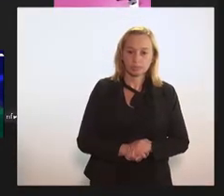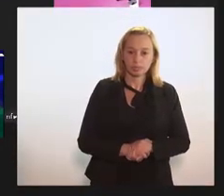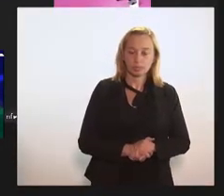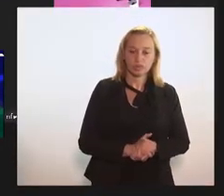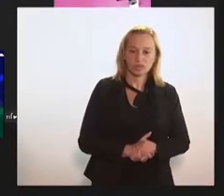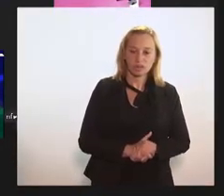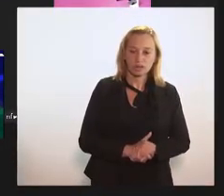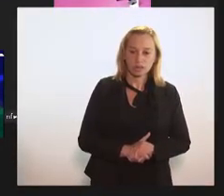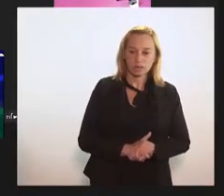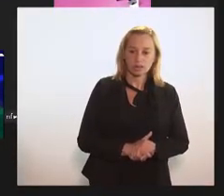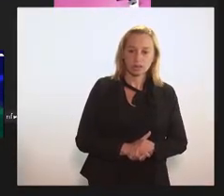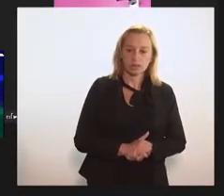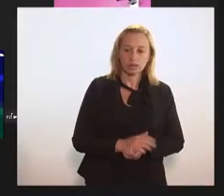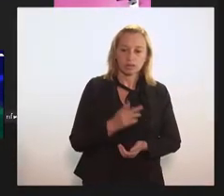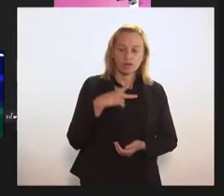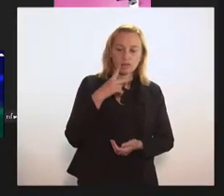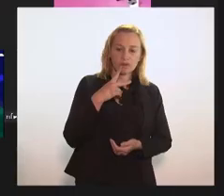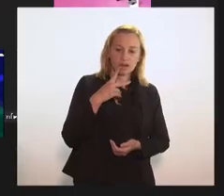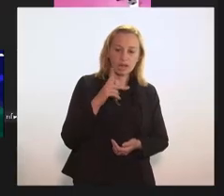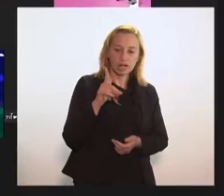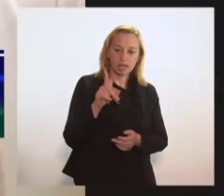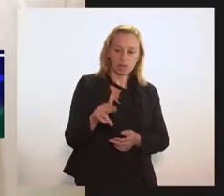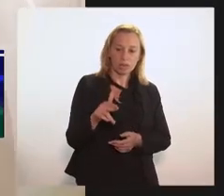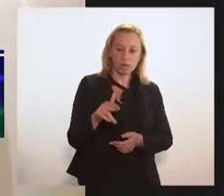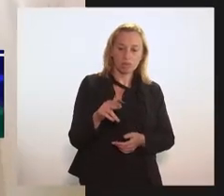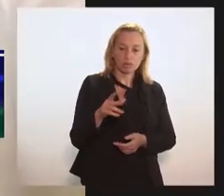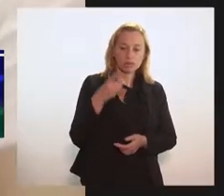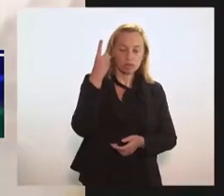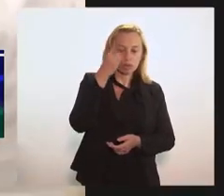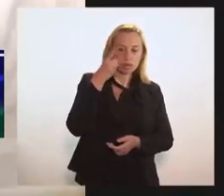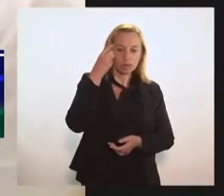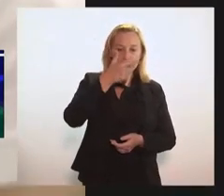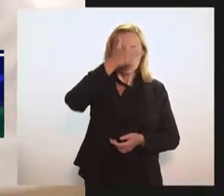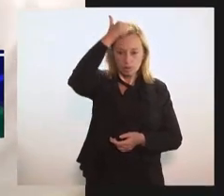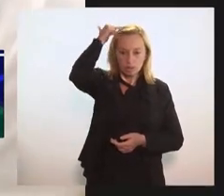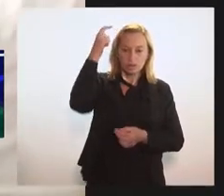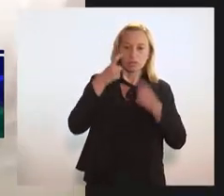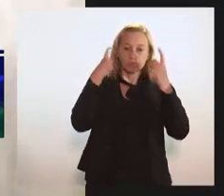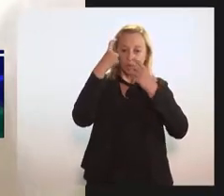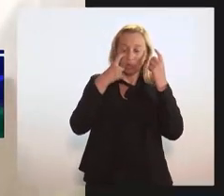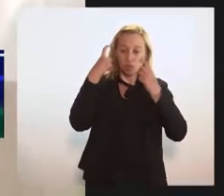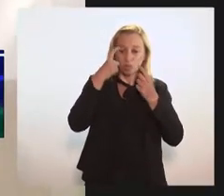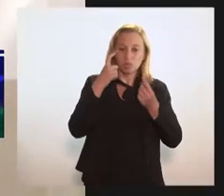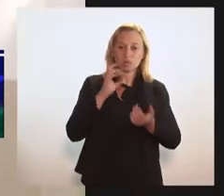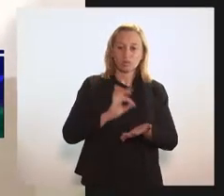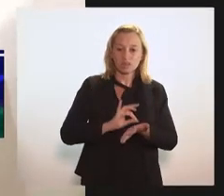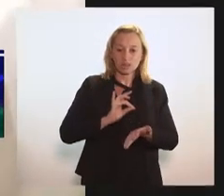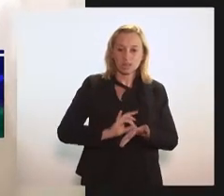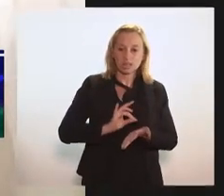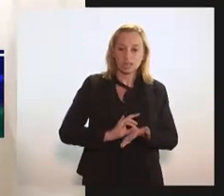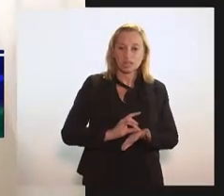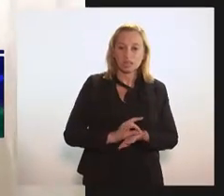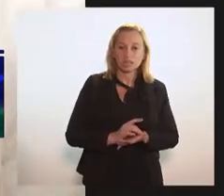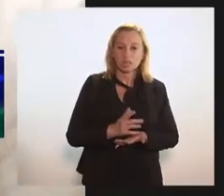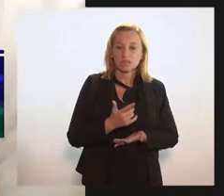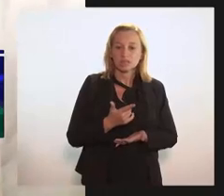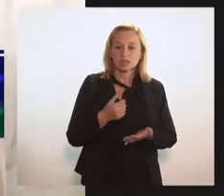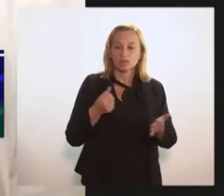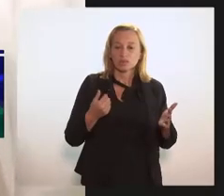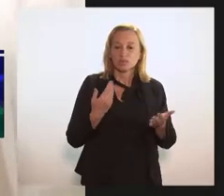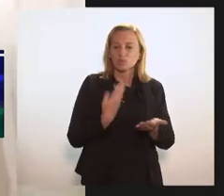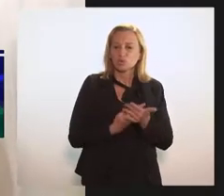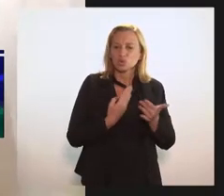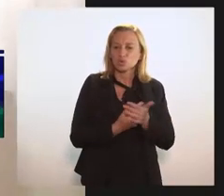eu ia fazer umas intervenções muito parecidas com a do Luiz Paulo, mas me preocupa realmente a inexistência do estudo de